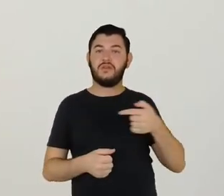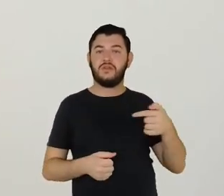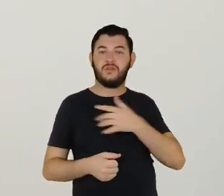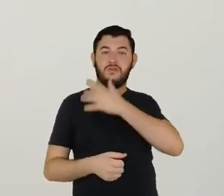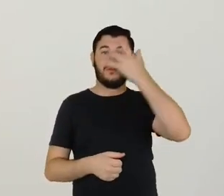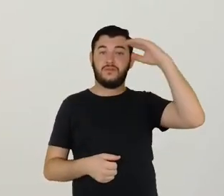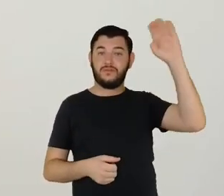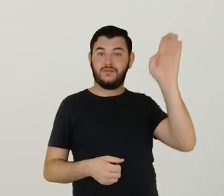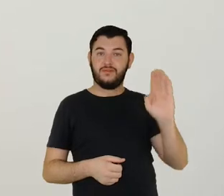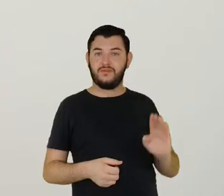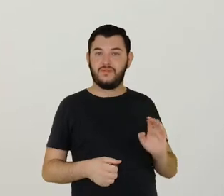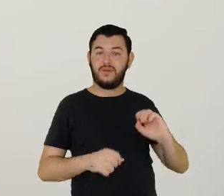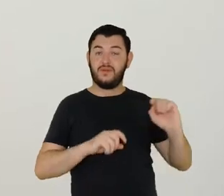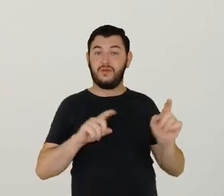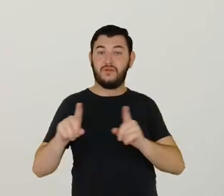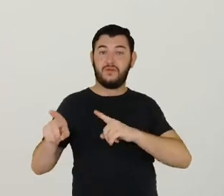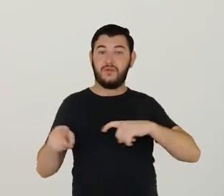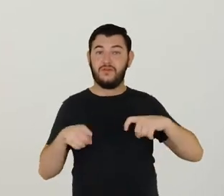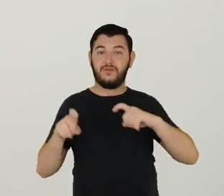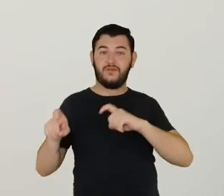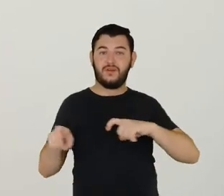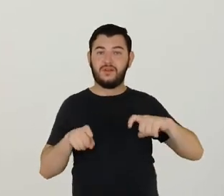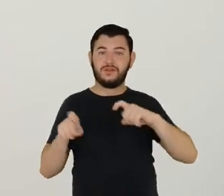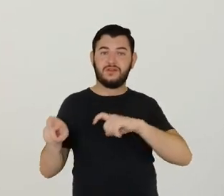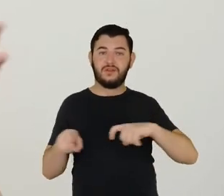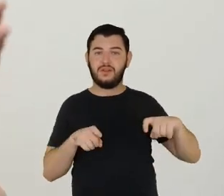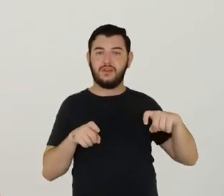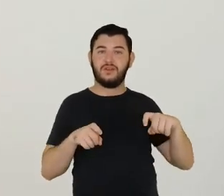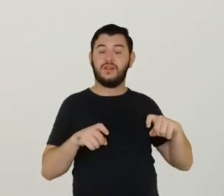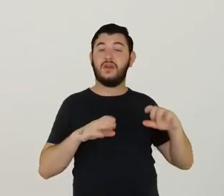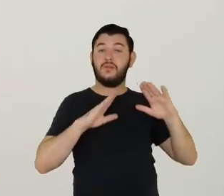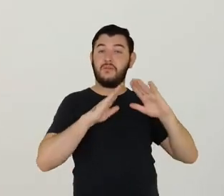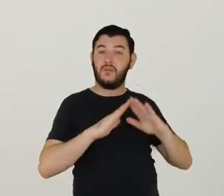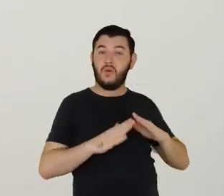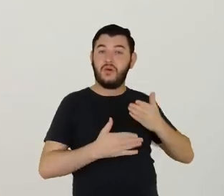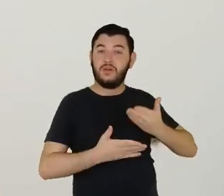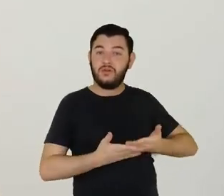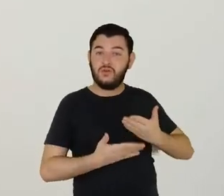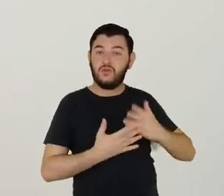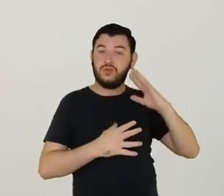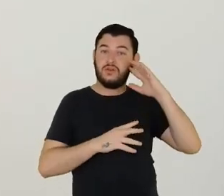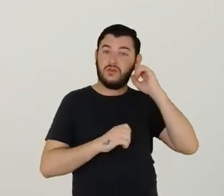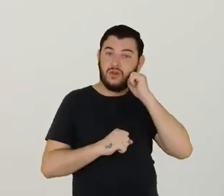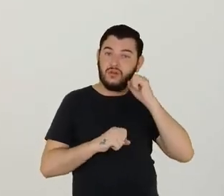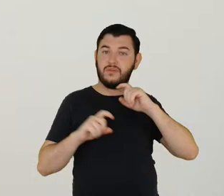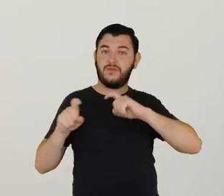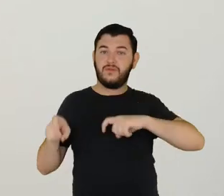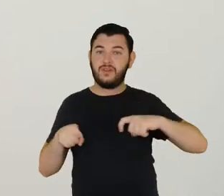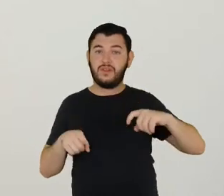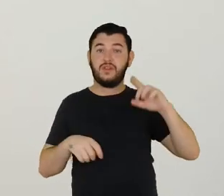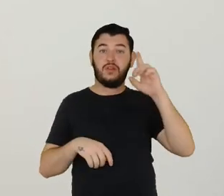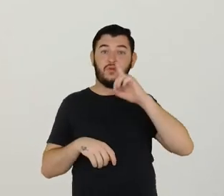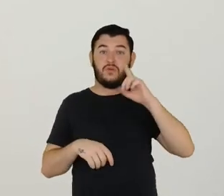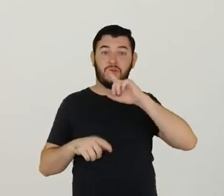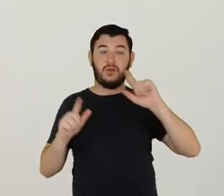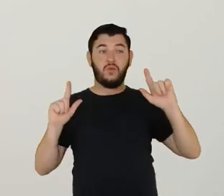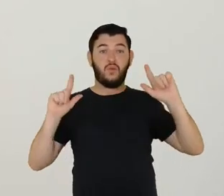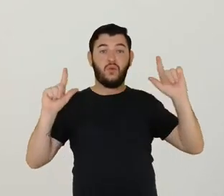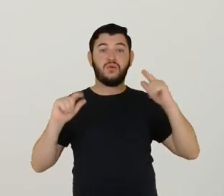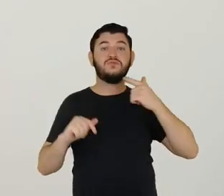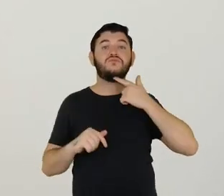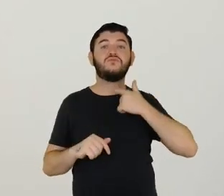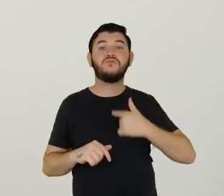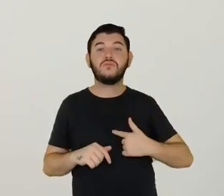estudam, dormem, comem na fazenda. Perfeito. Só sai aos domingos se quiser, sábado e domingo e tal.